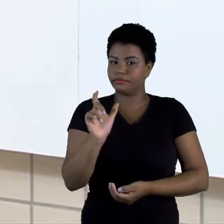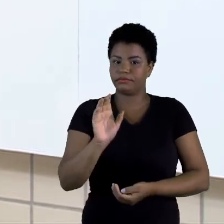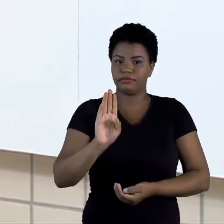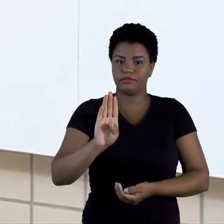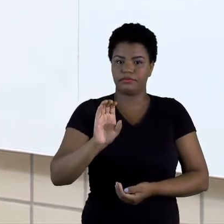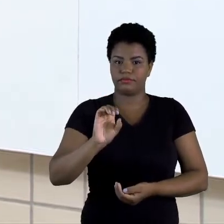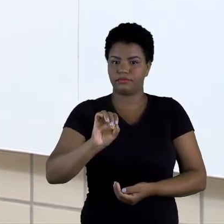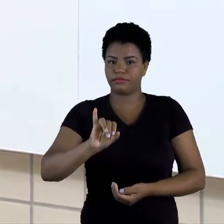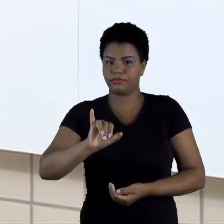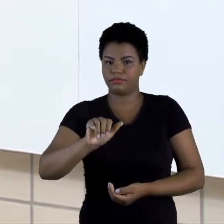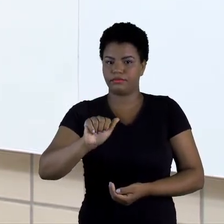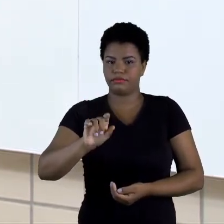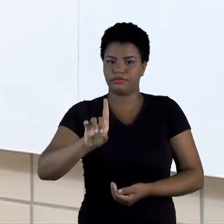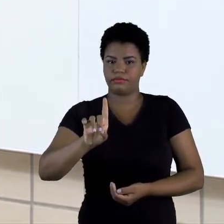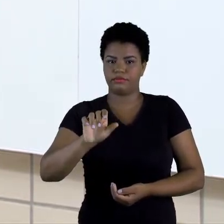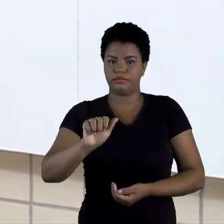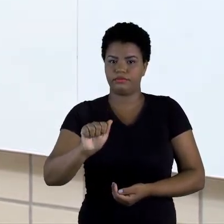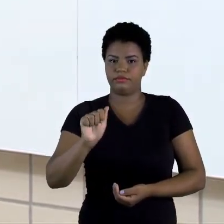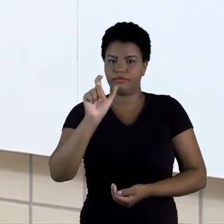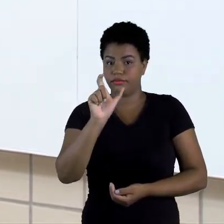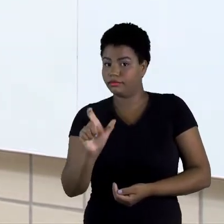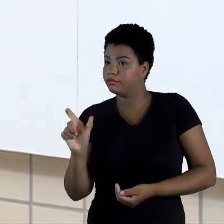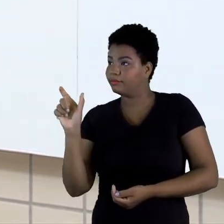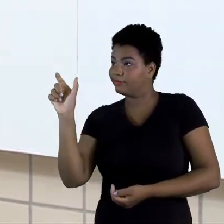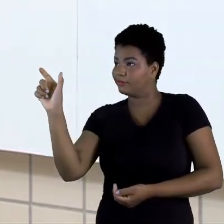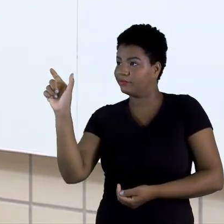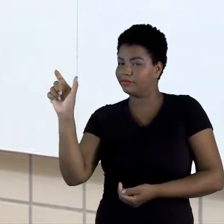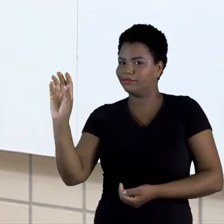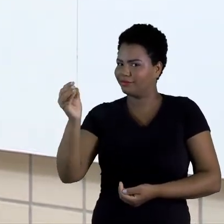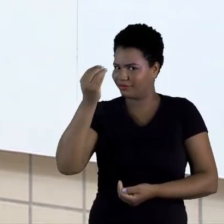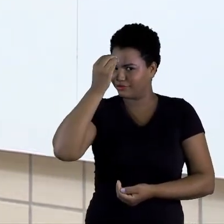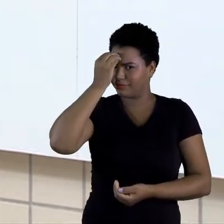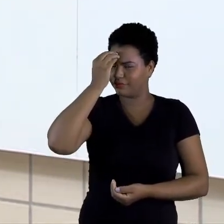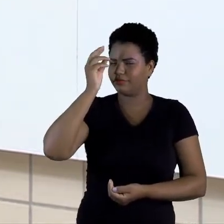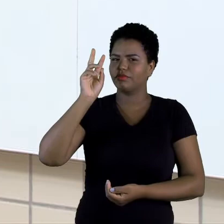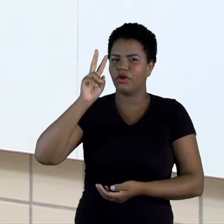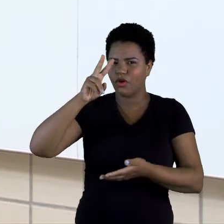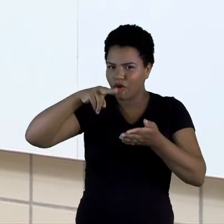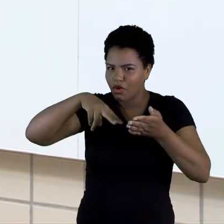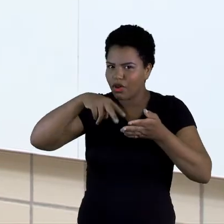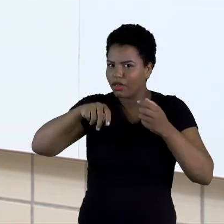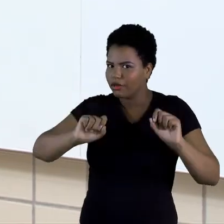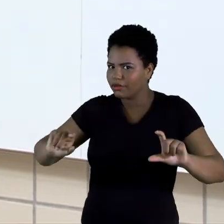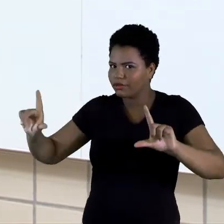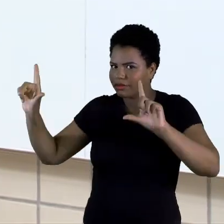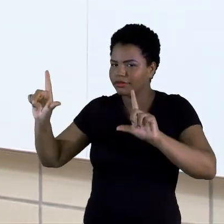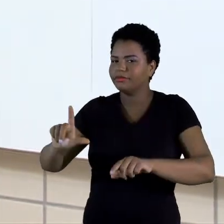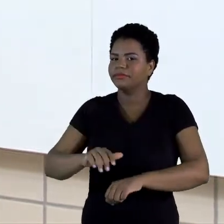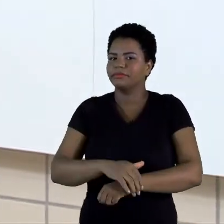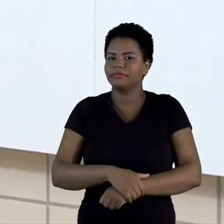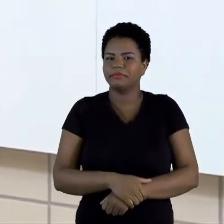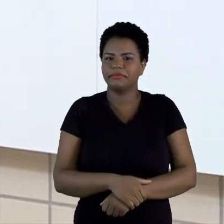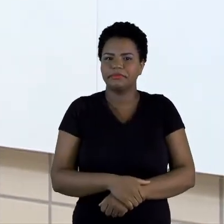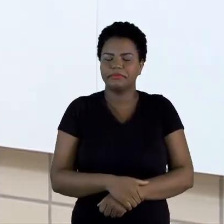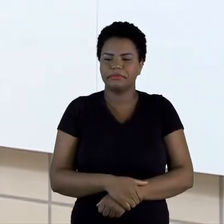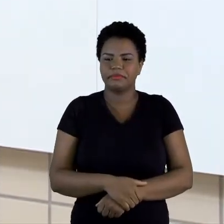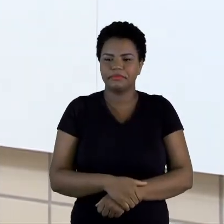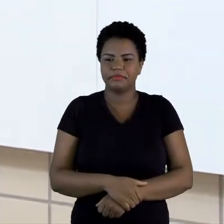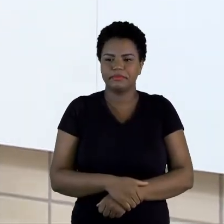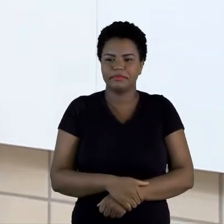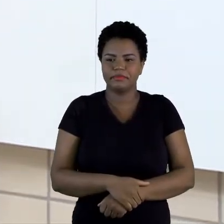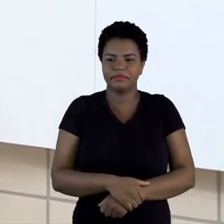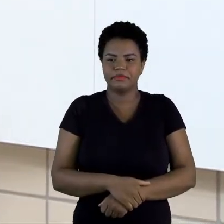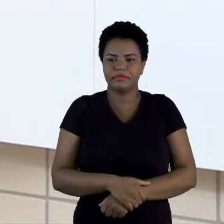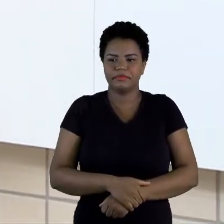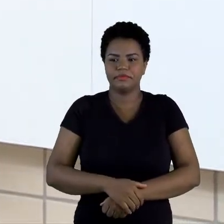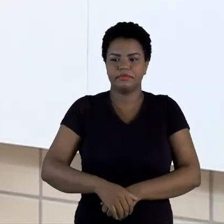boiada. Vão olhando, vão gravando aí e olhando no quadro, certo? Nós vamos colocar a